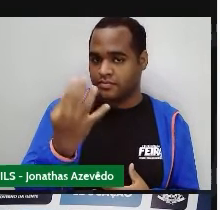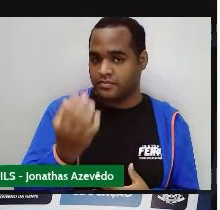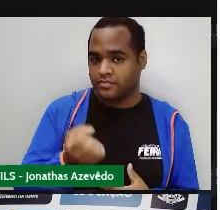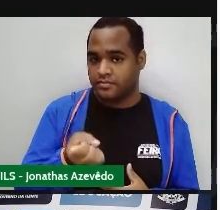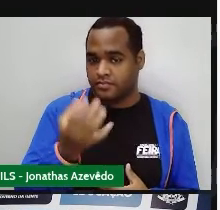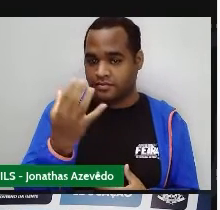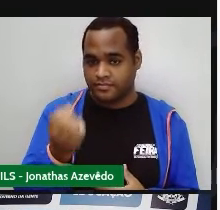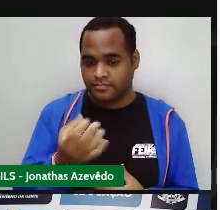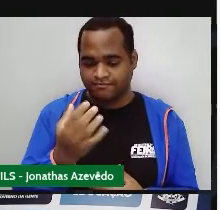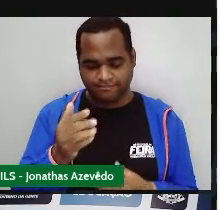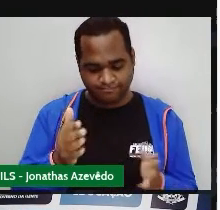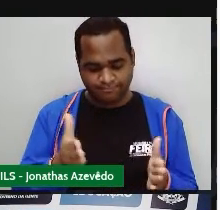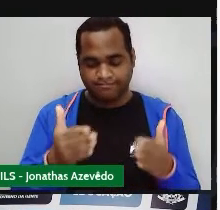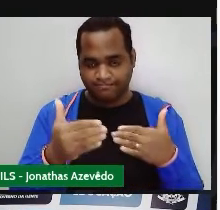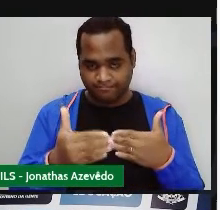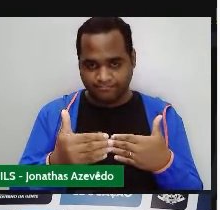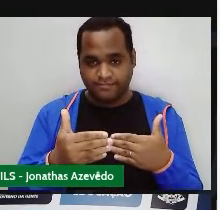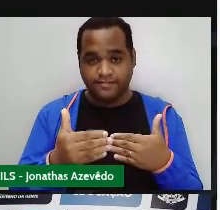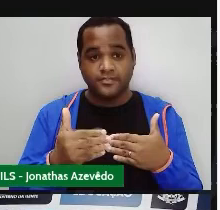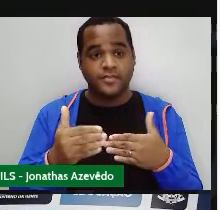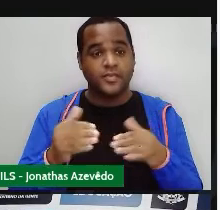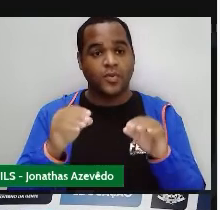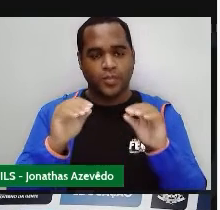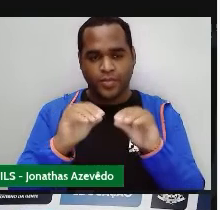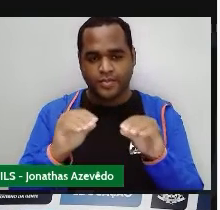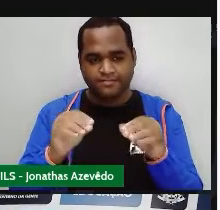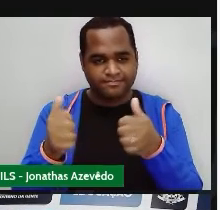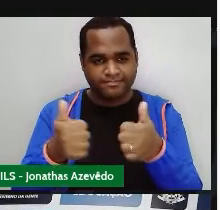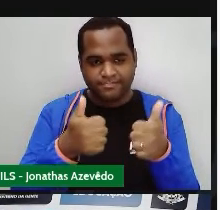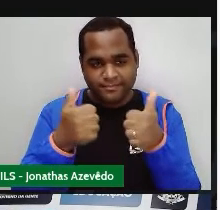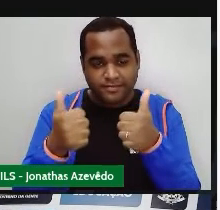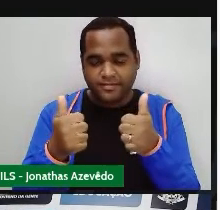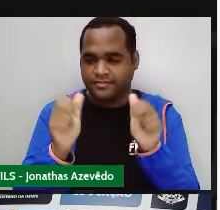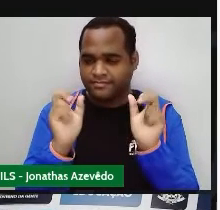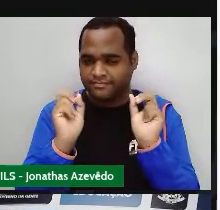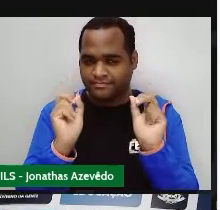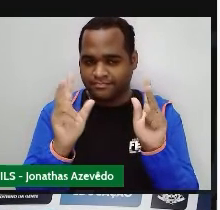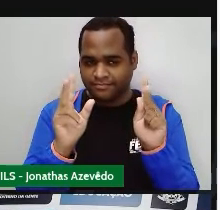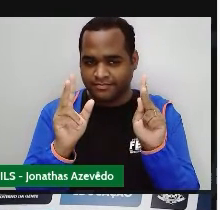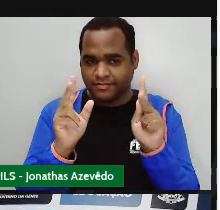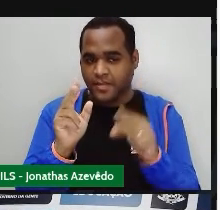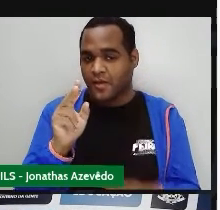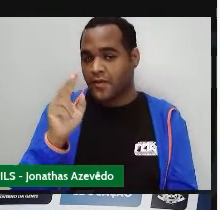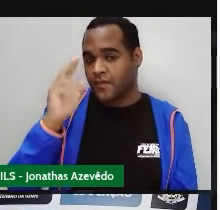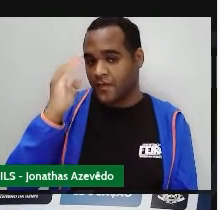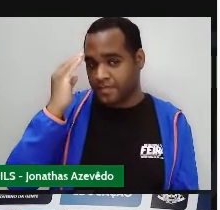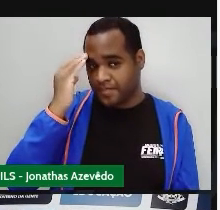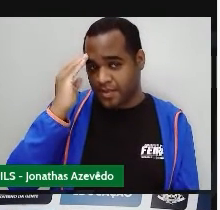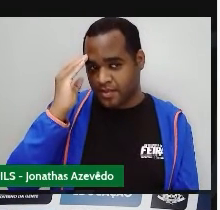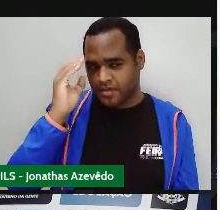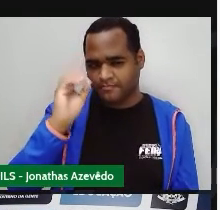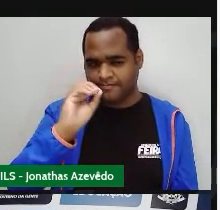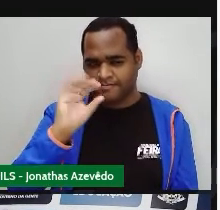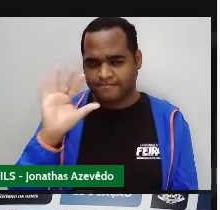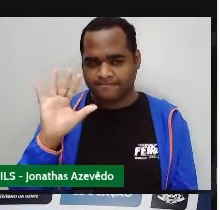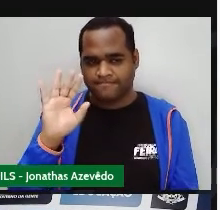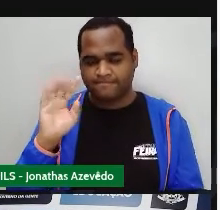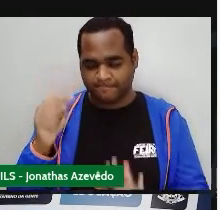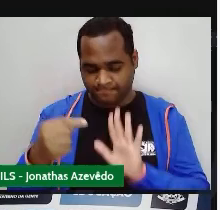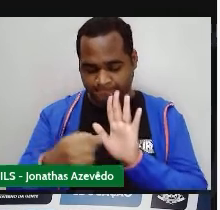de cubos eu vou colocar assim para ficar mais para a gente ser um pouco mais